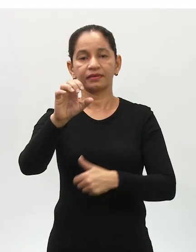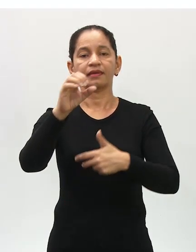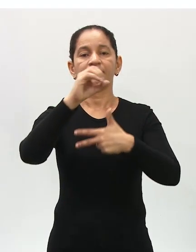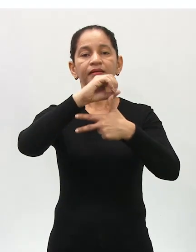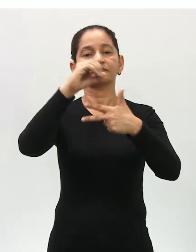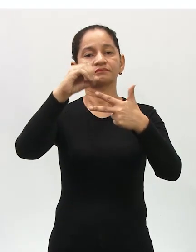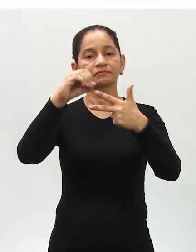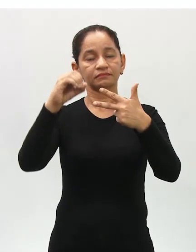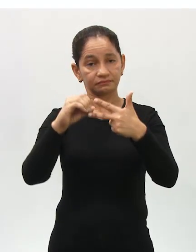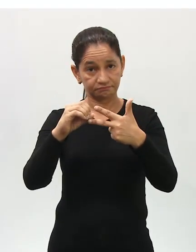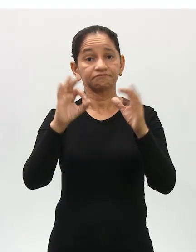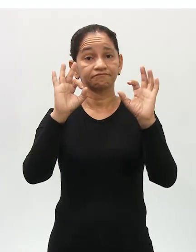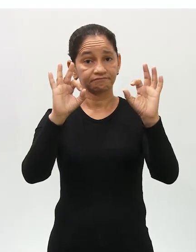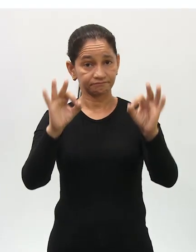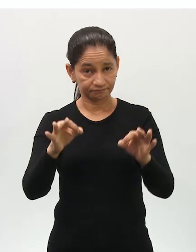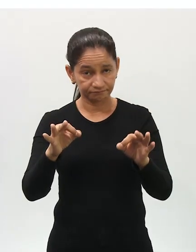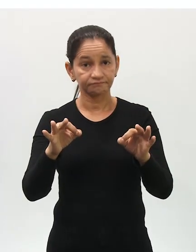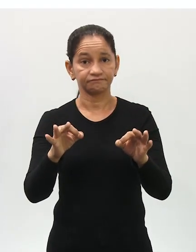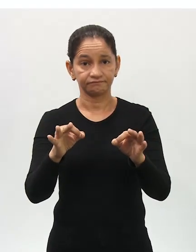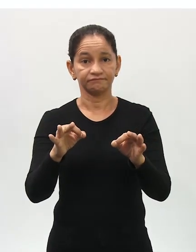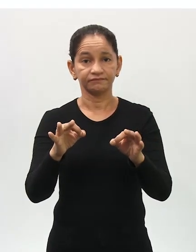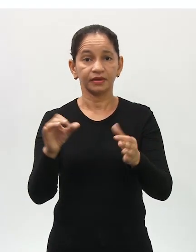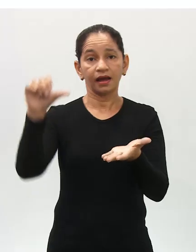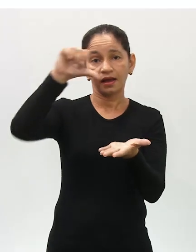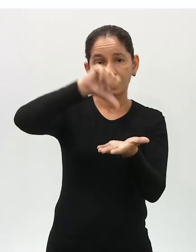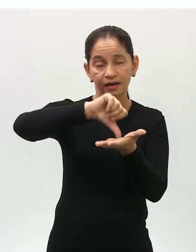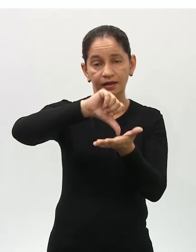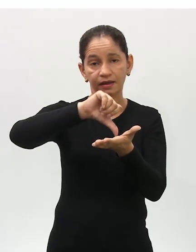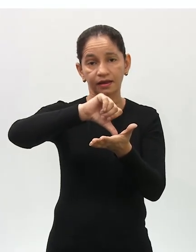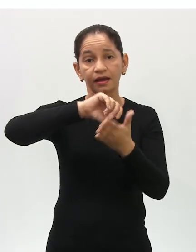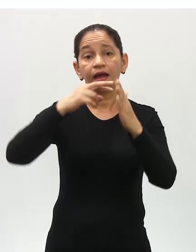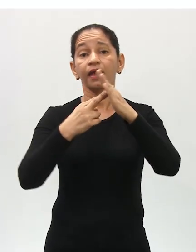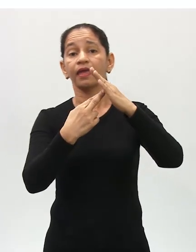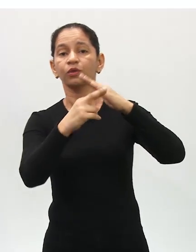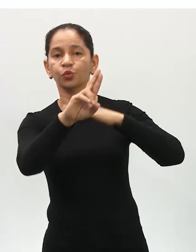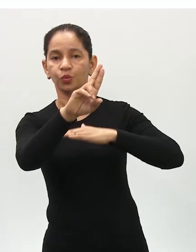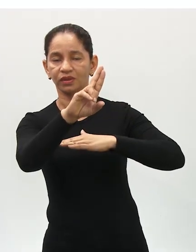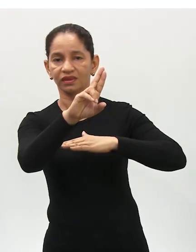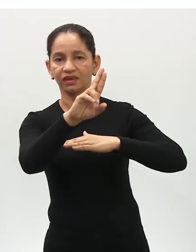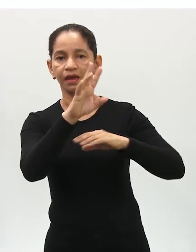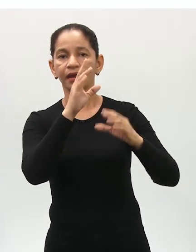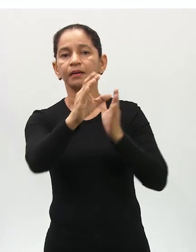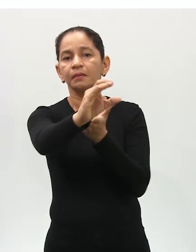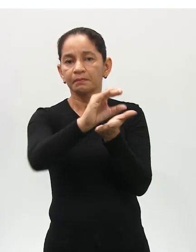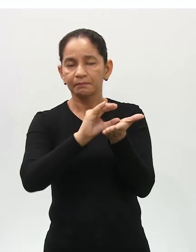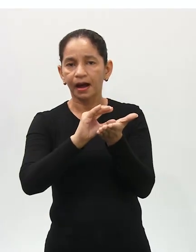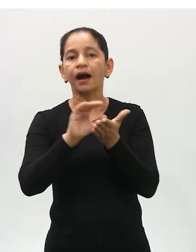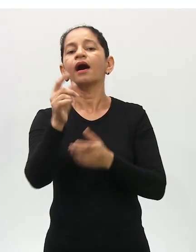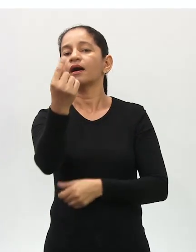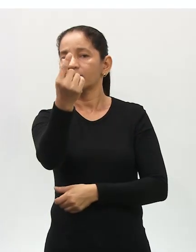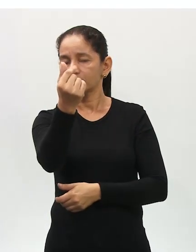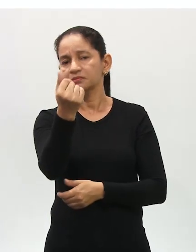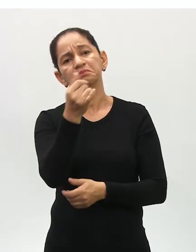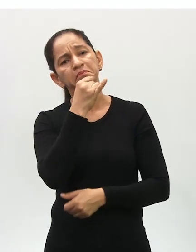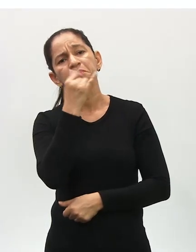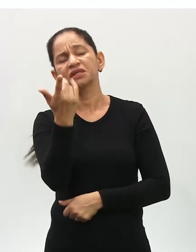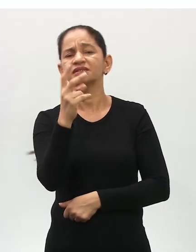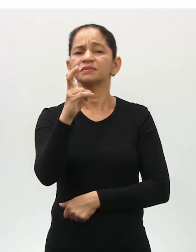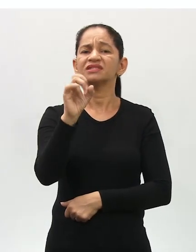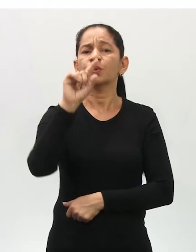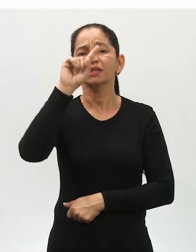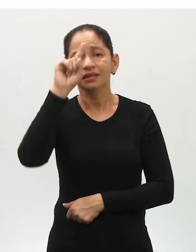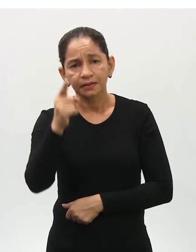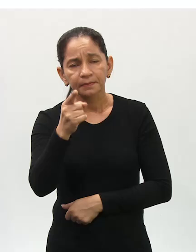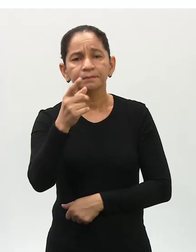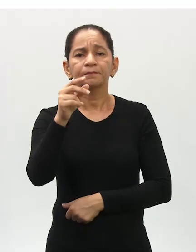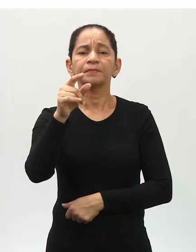Rondônia, não, se eu não estou enganado, é a unidade administrativa da reitoria, e o quanto que já receberam, está previsto arrecadar 50 mil esse